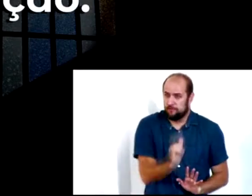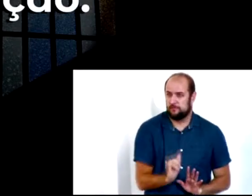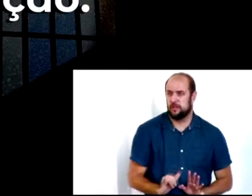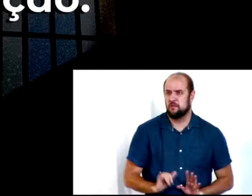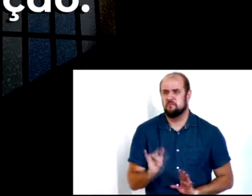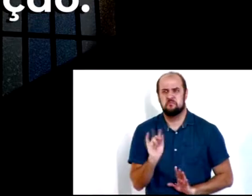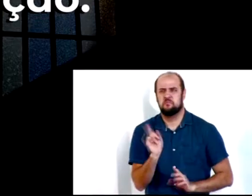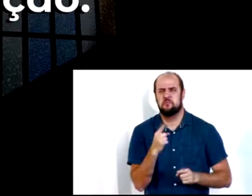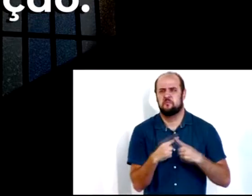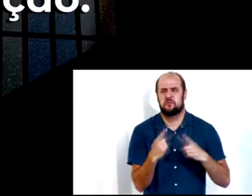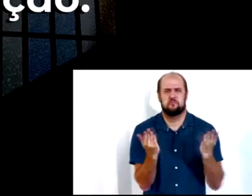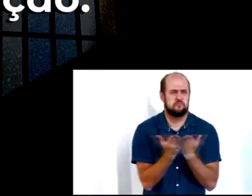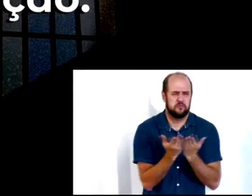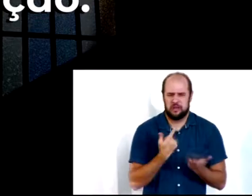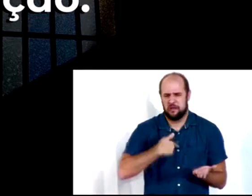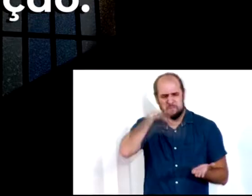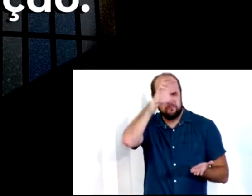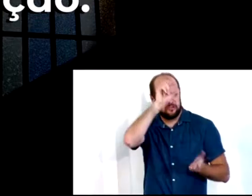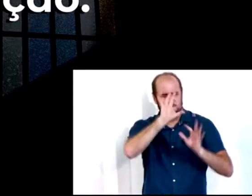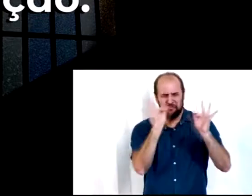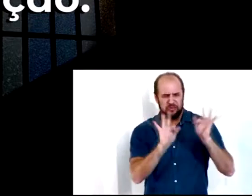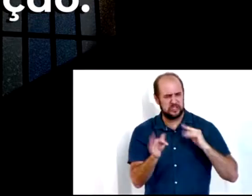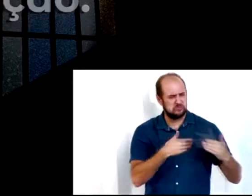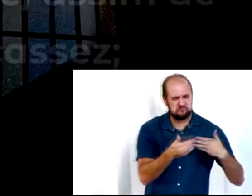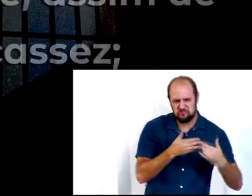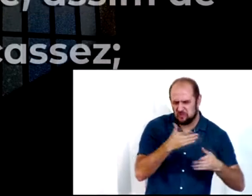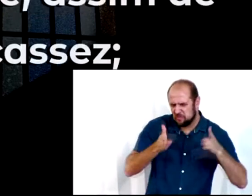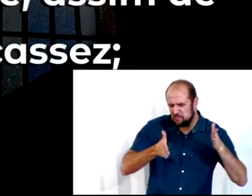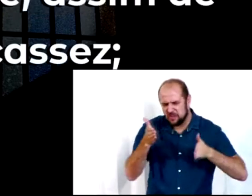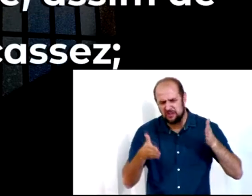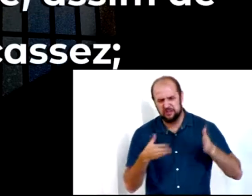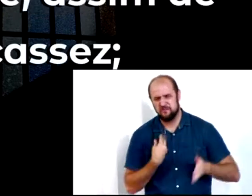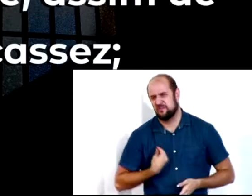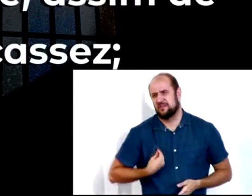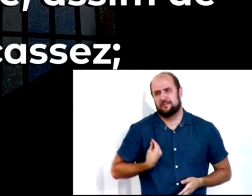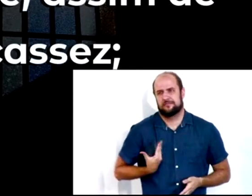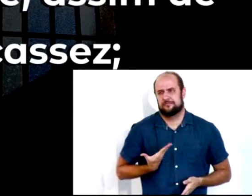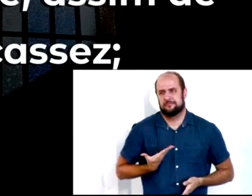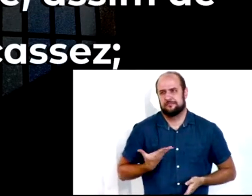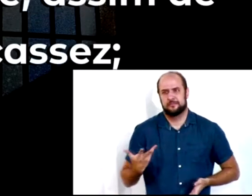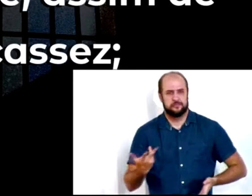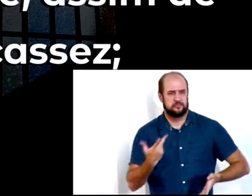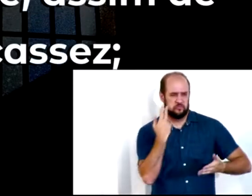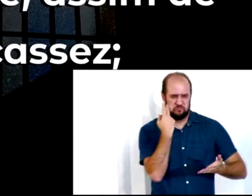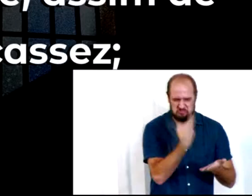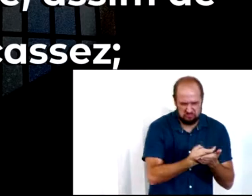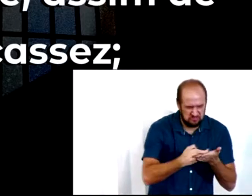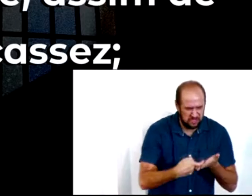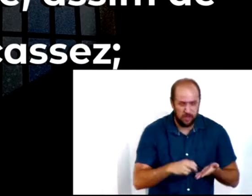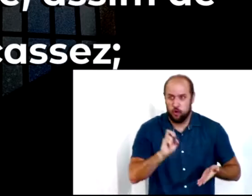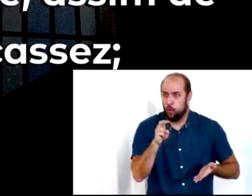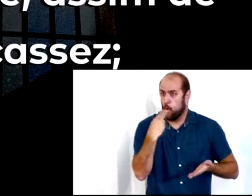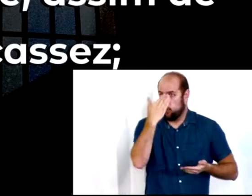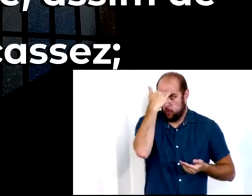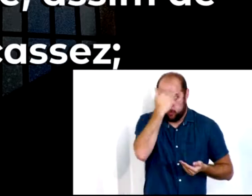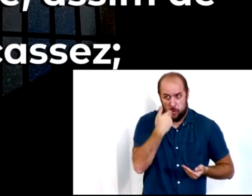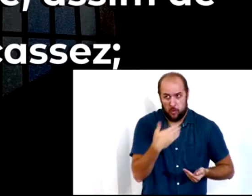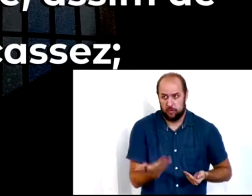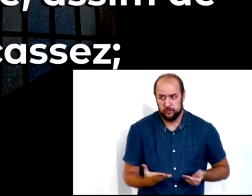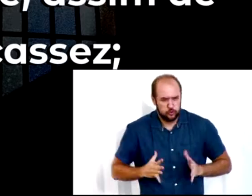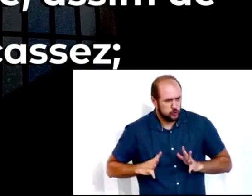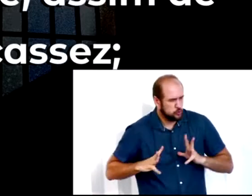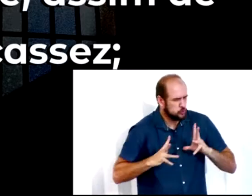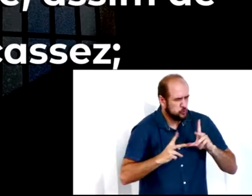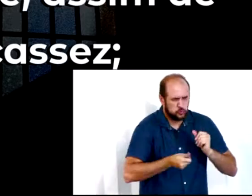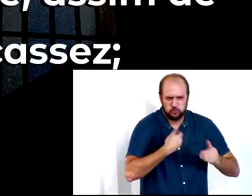da pobreza, porque aprendi a viver contente em toda e qualquer situação. Tanto sei estar humilhado, como também ser honrado. De tudo,